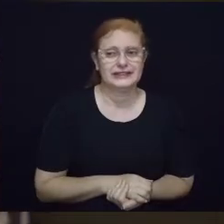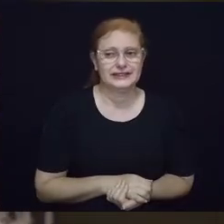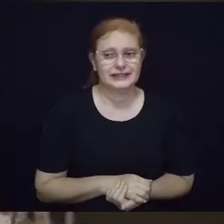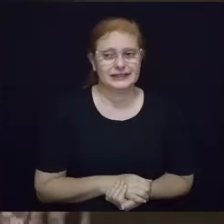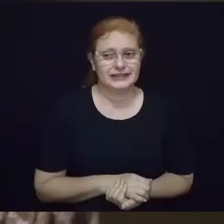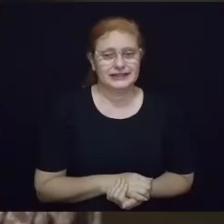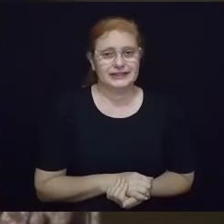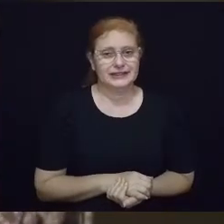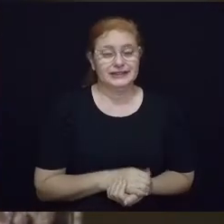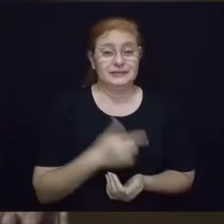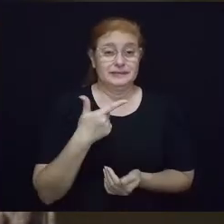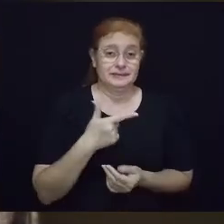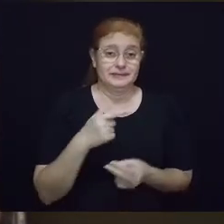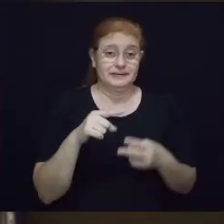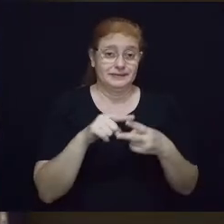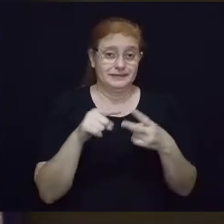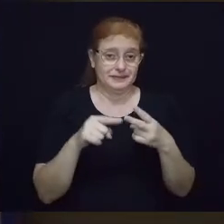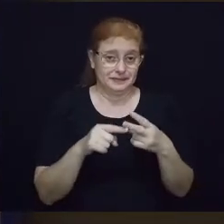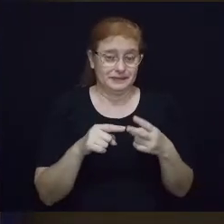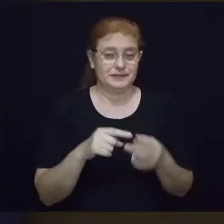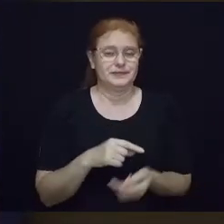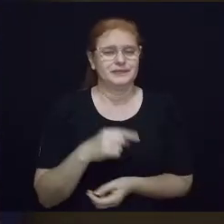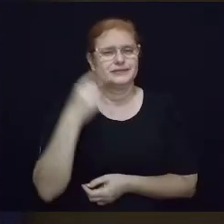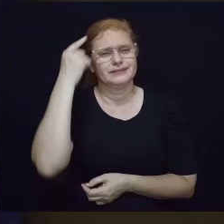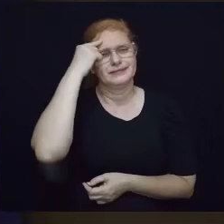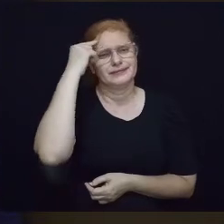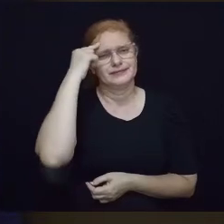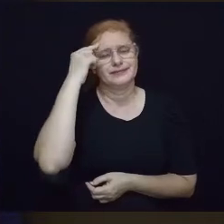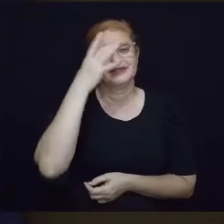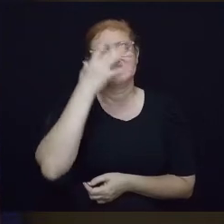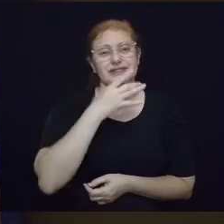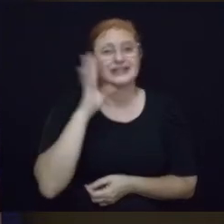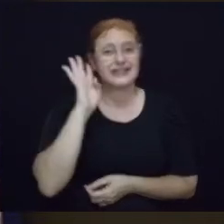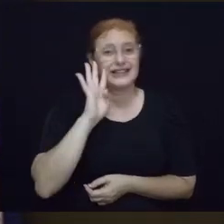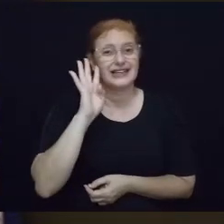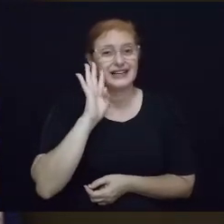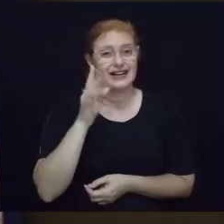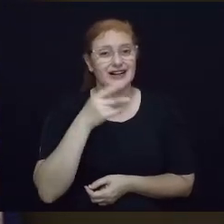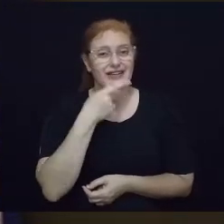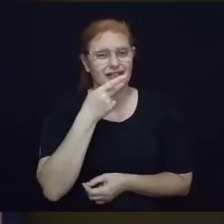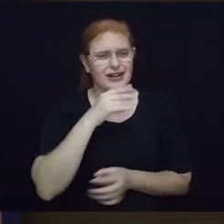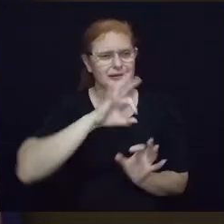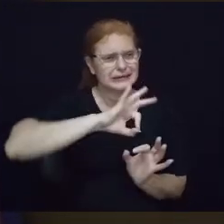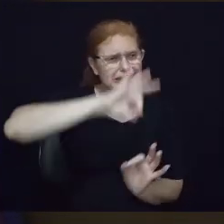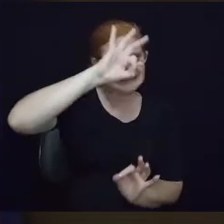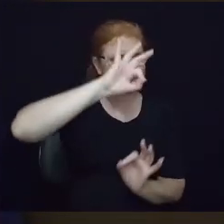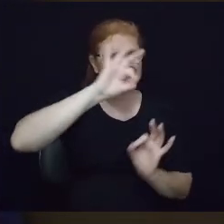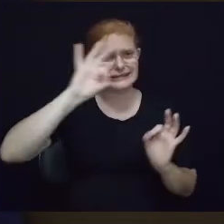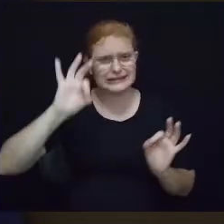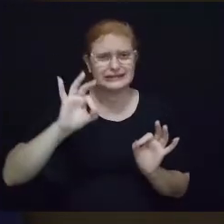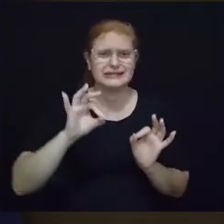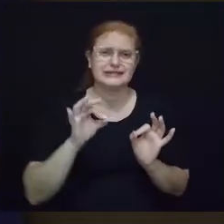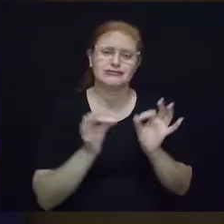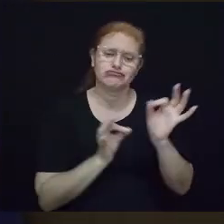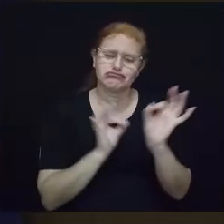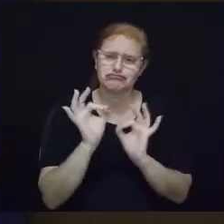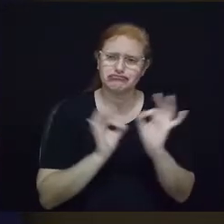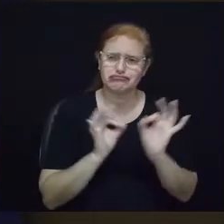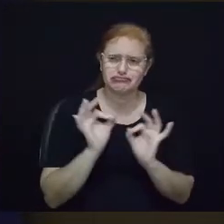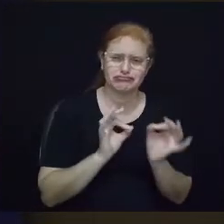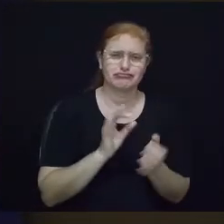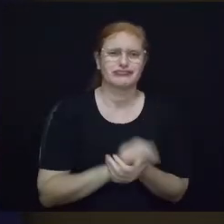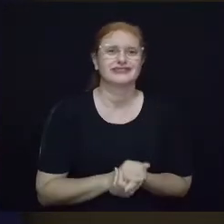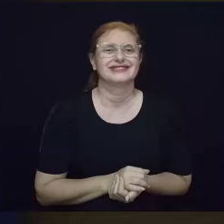Bom, duas coisas. Uma, eu tô na cabeça o que eu achei muito legal, tu colocou da escala para ti, né? Que é o teu colo, o